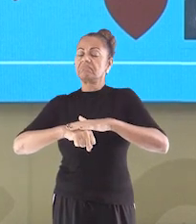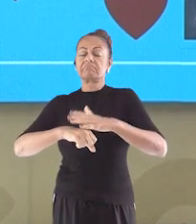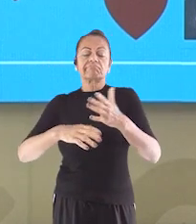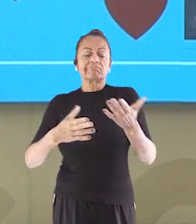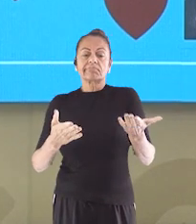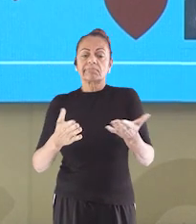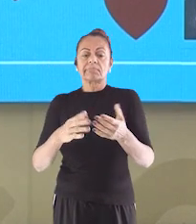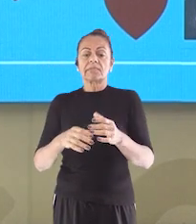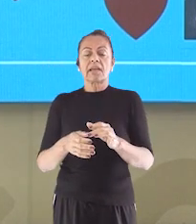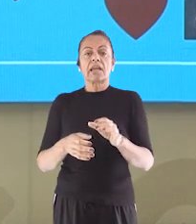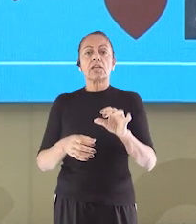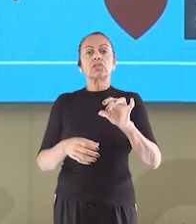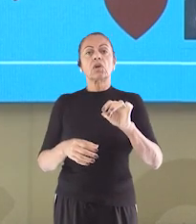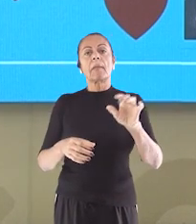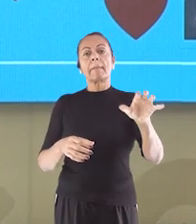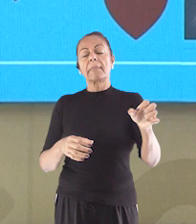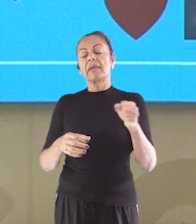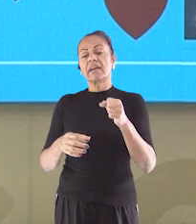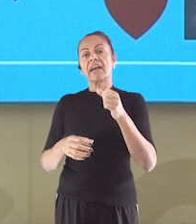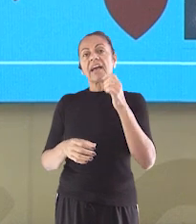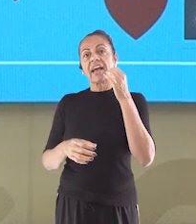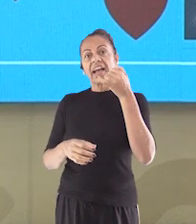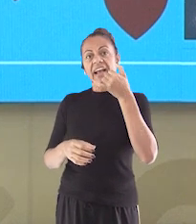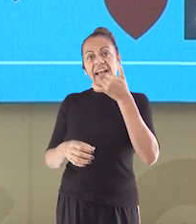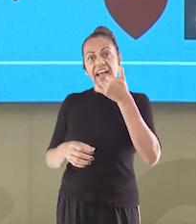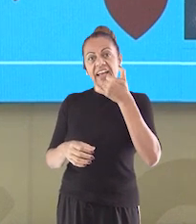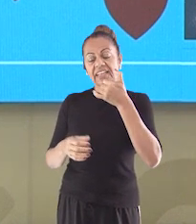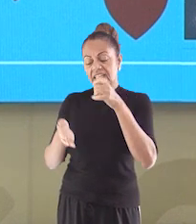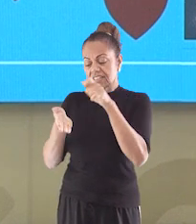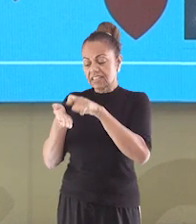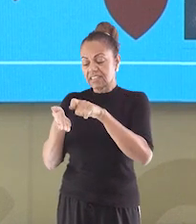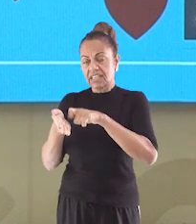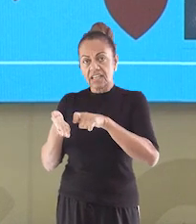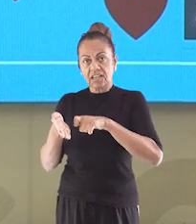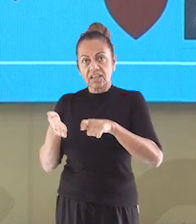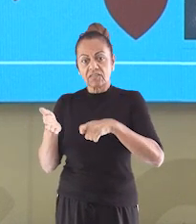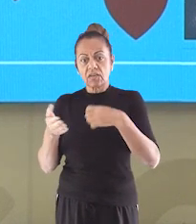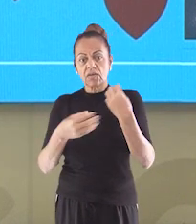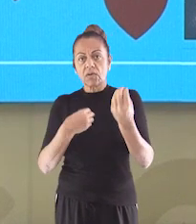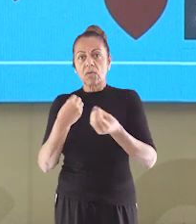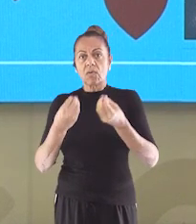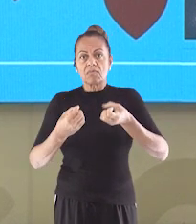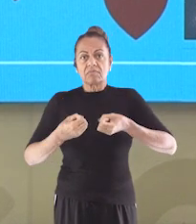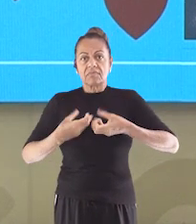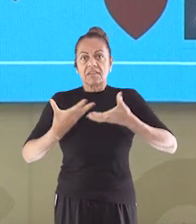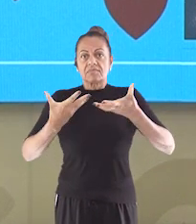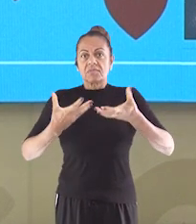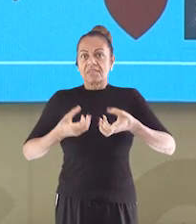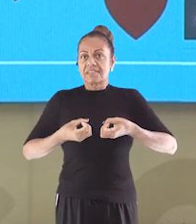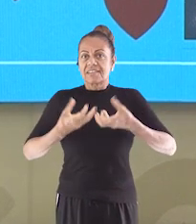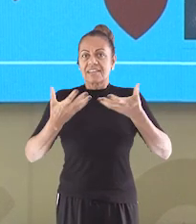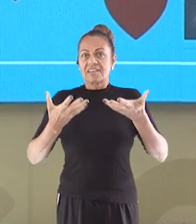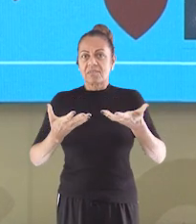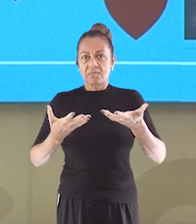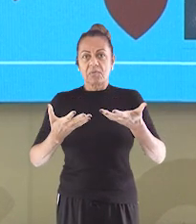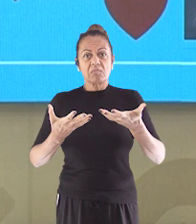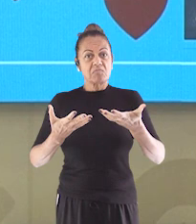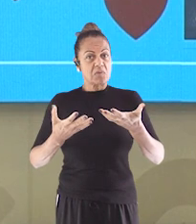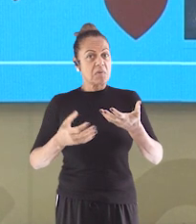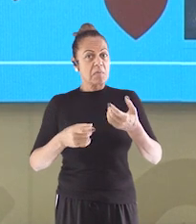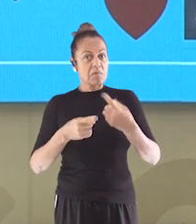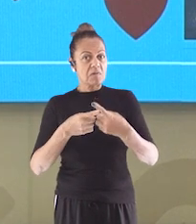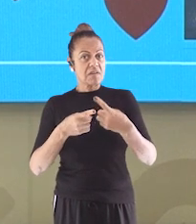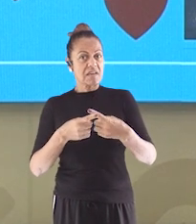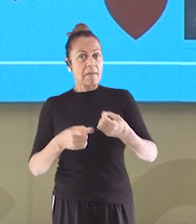no poema. Basta pegar papel e caneta e pôr em prática a imaginação. Colocar no papel o que